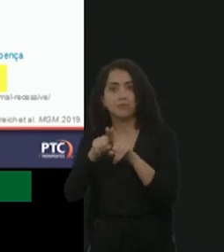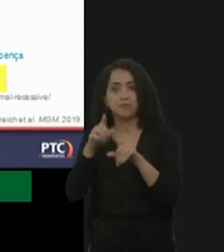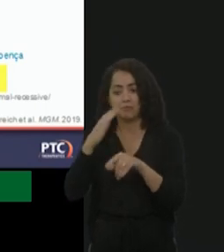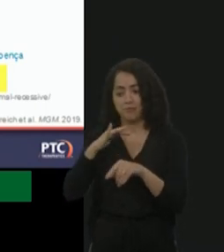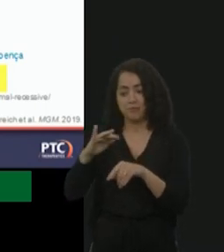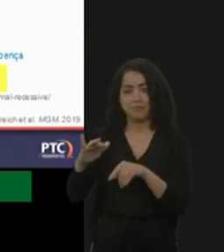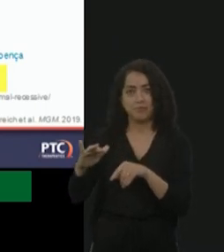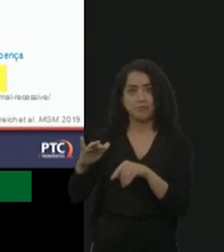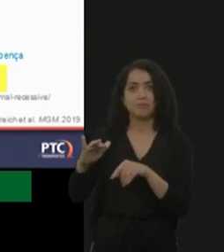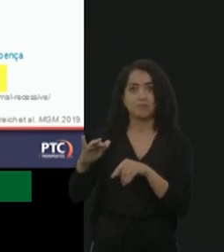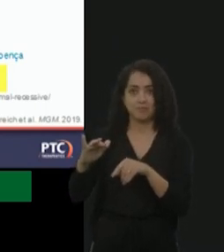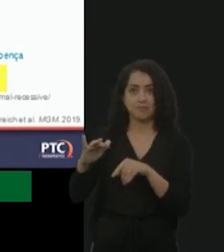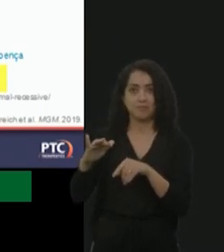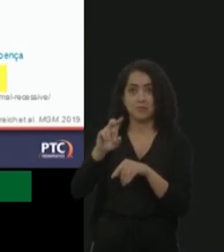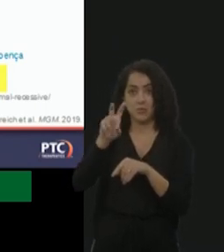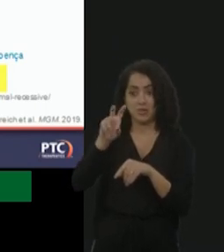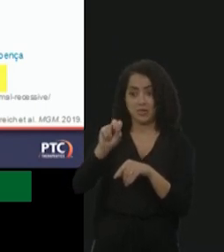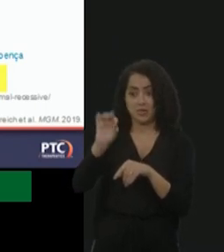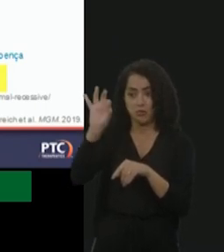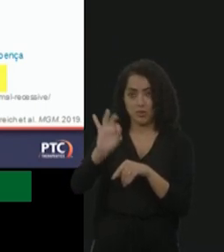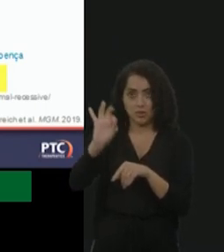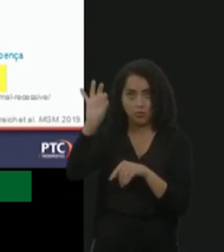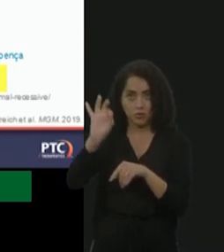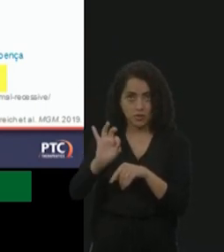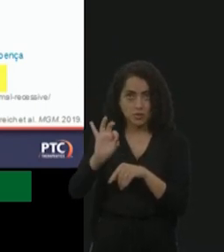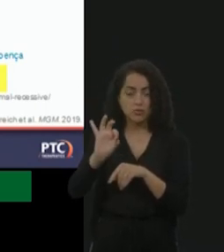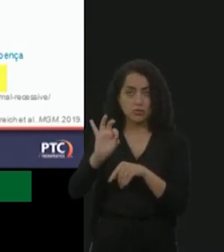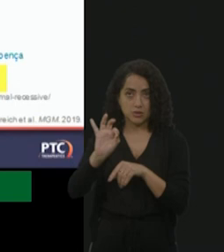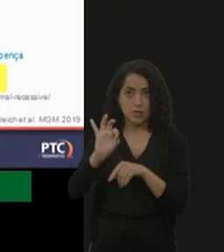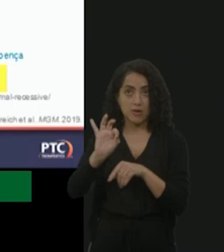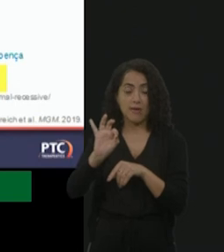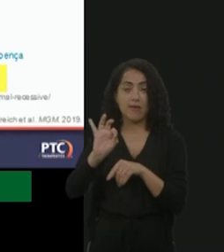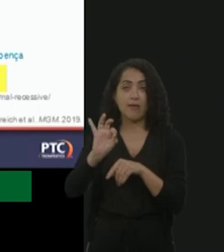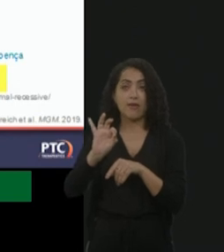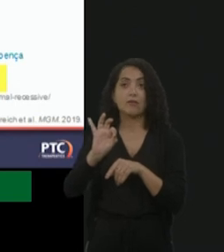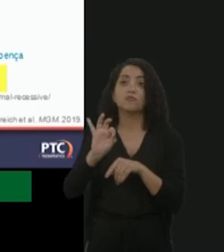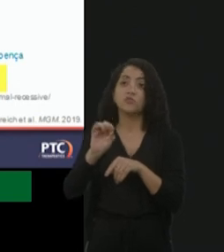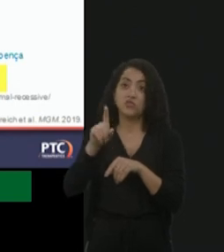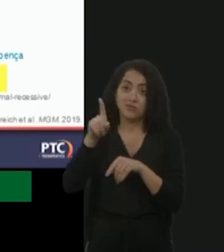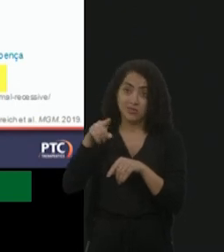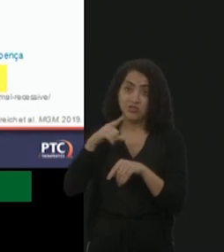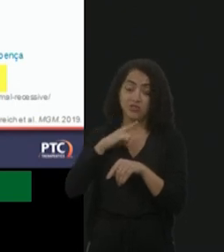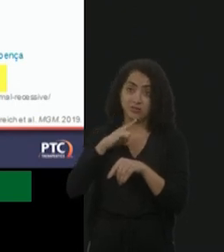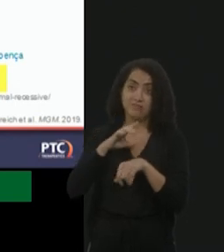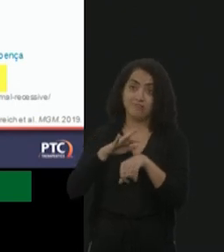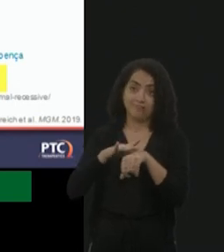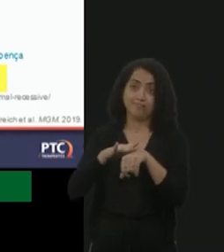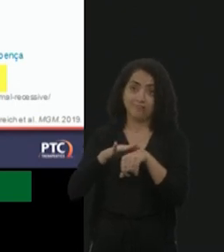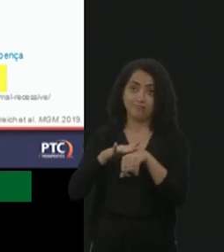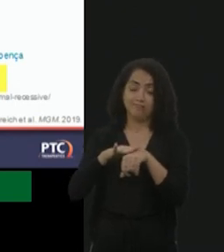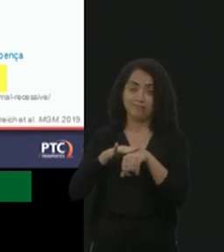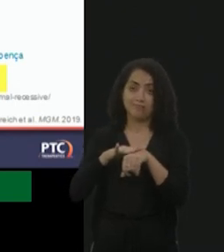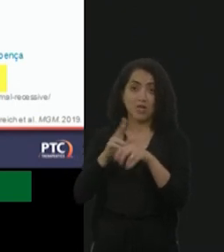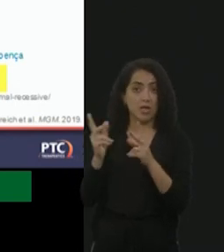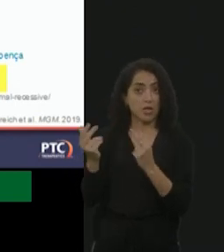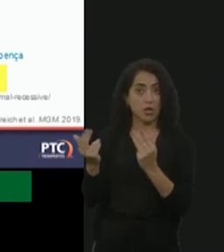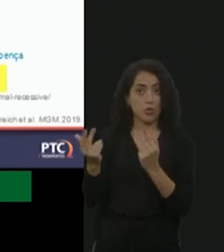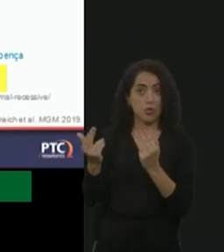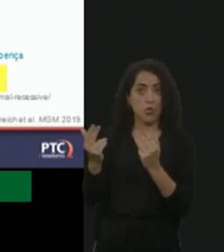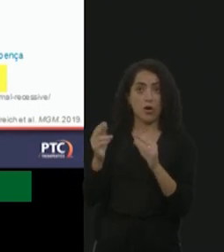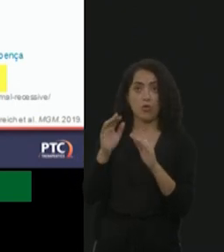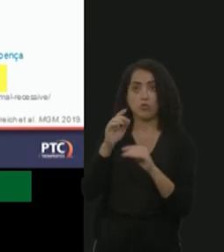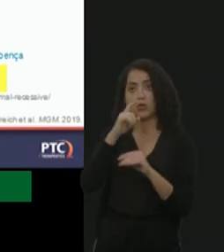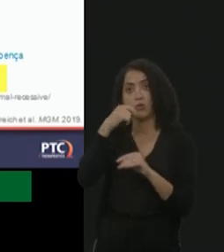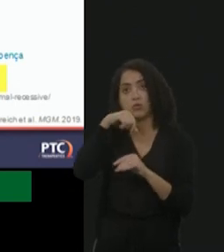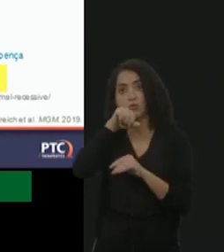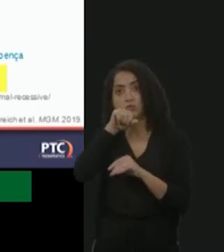condição. 50% dos casos, 50% de chance de ser portador, assim como os pais, e 25% de